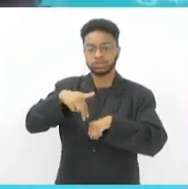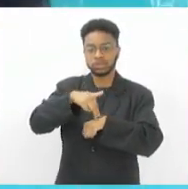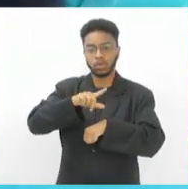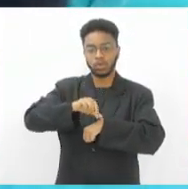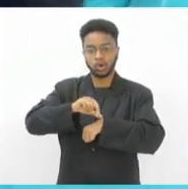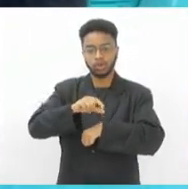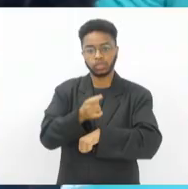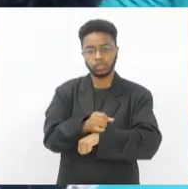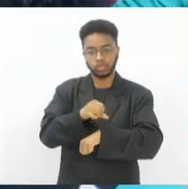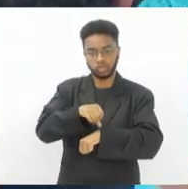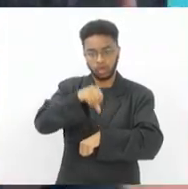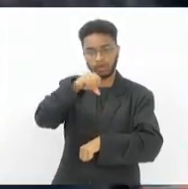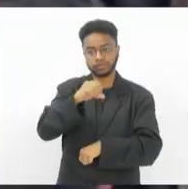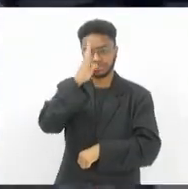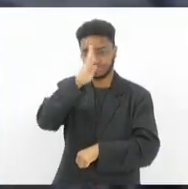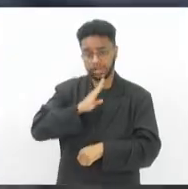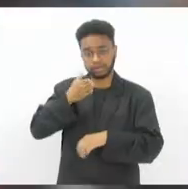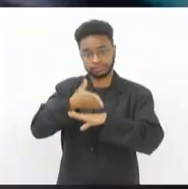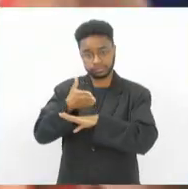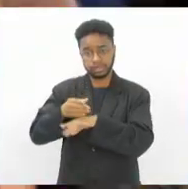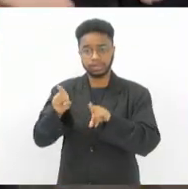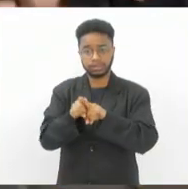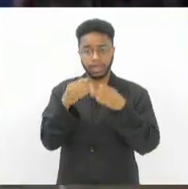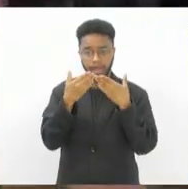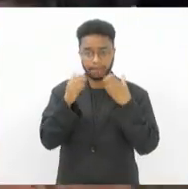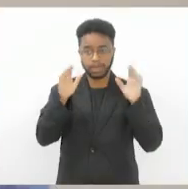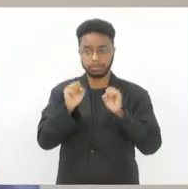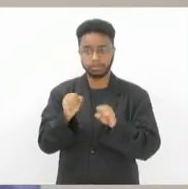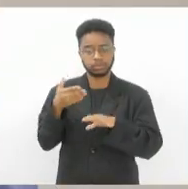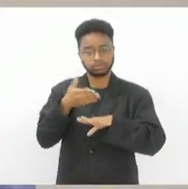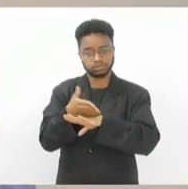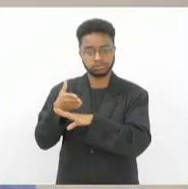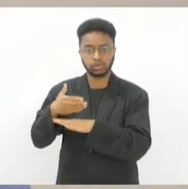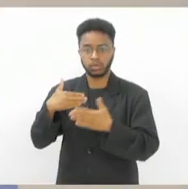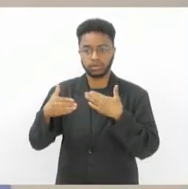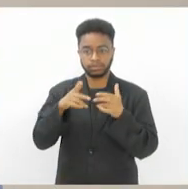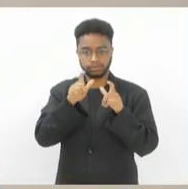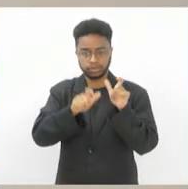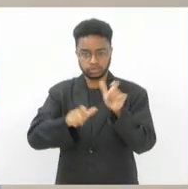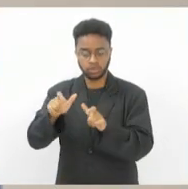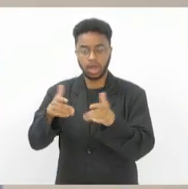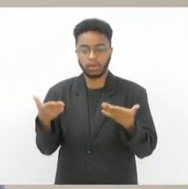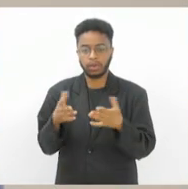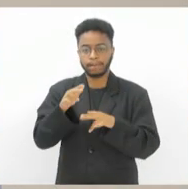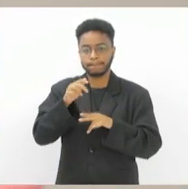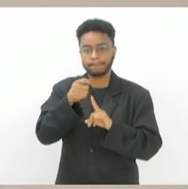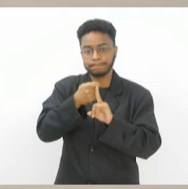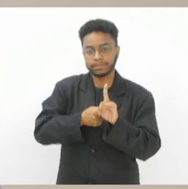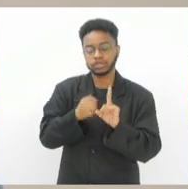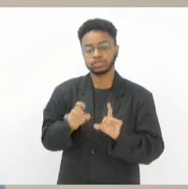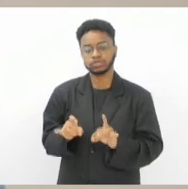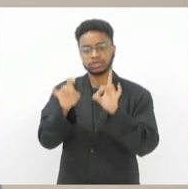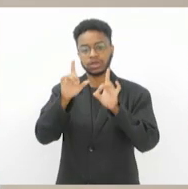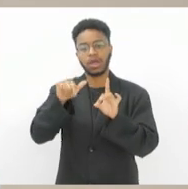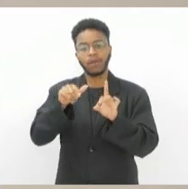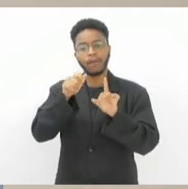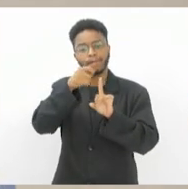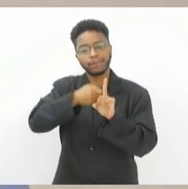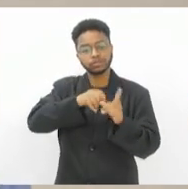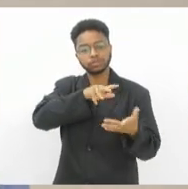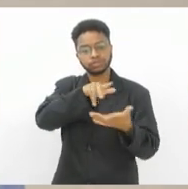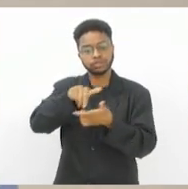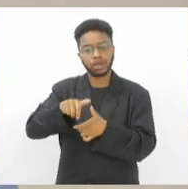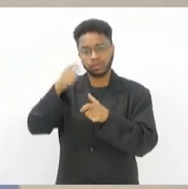A participação é gratuita e aberta para toda a família. Nós estamos num mês muito especial, que é o mês mundial de